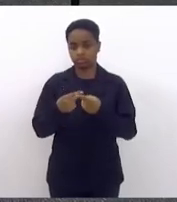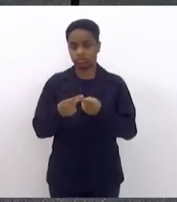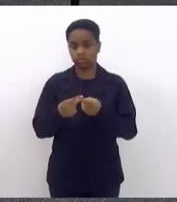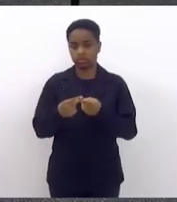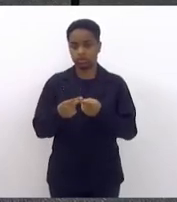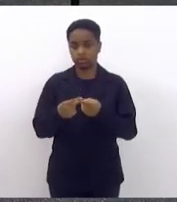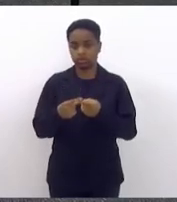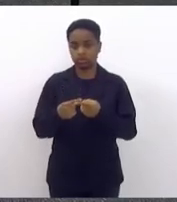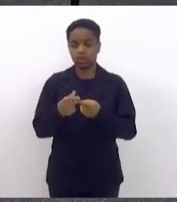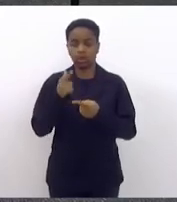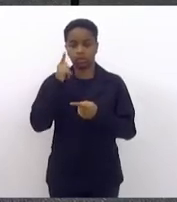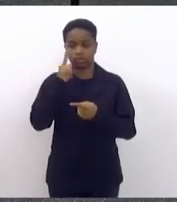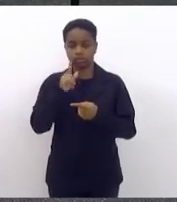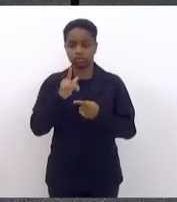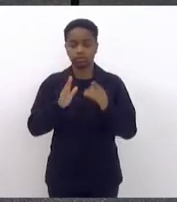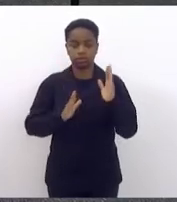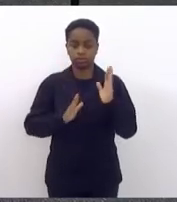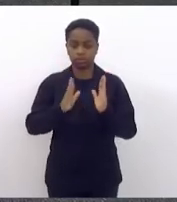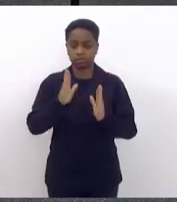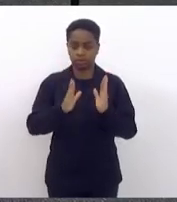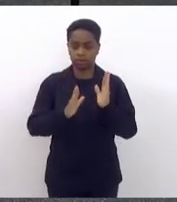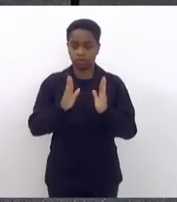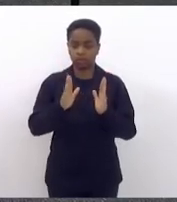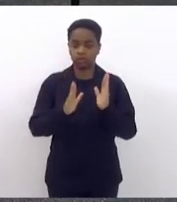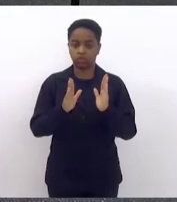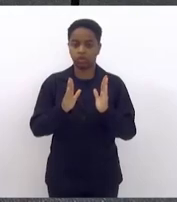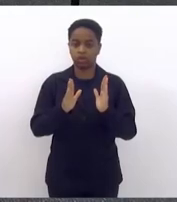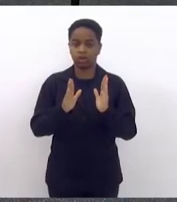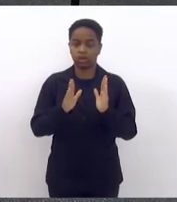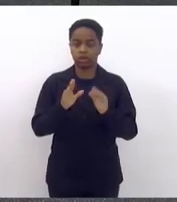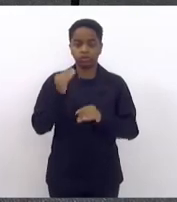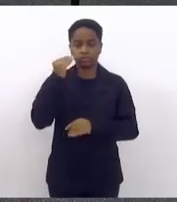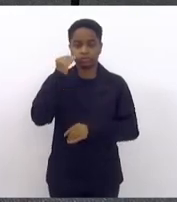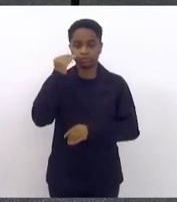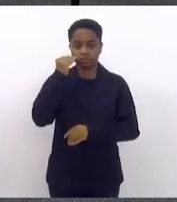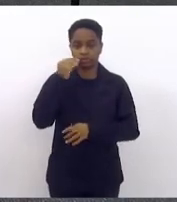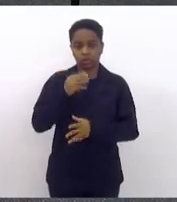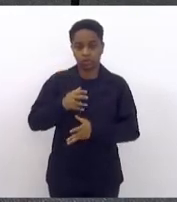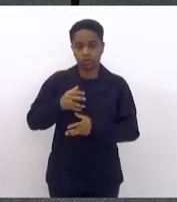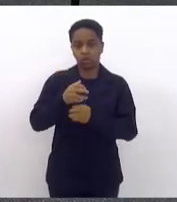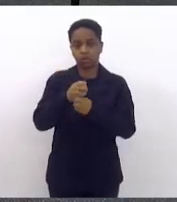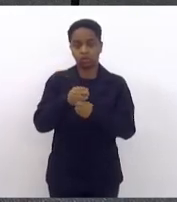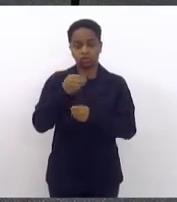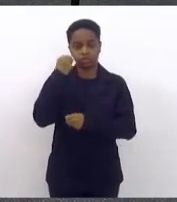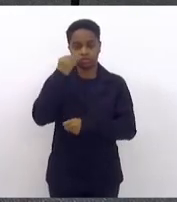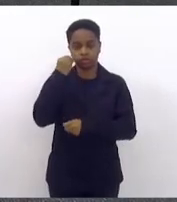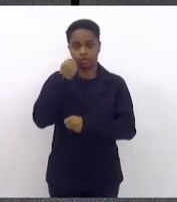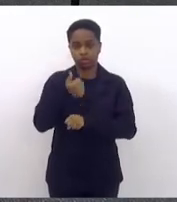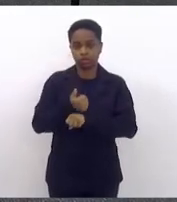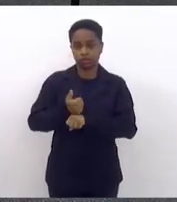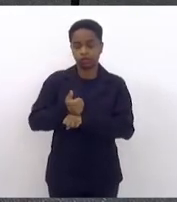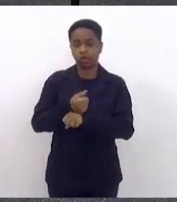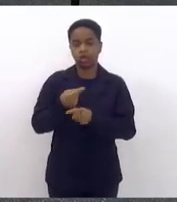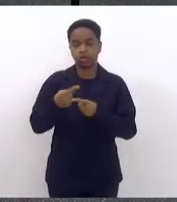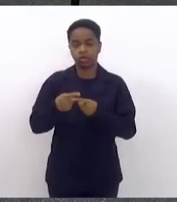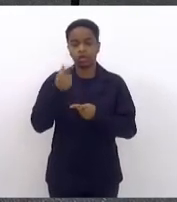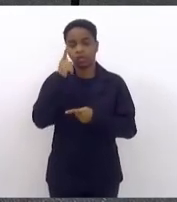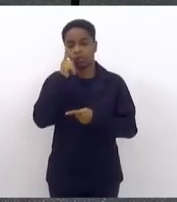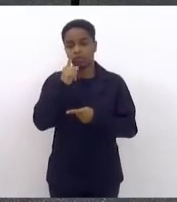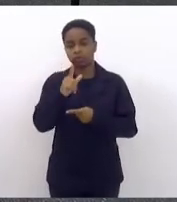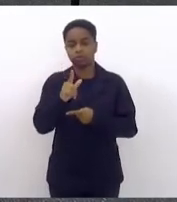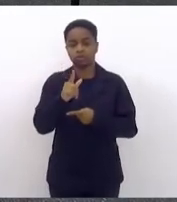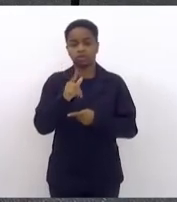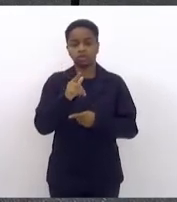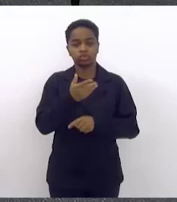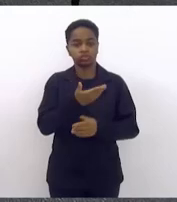estágio probatório, o estágio como contando como experiência profissional para garantir a entrada dessa juventude